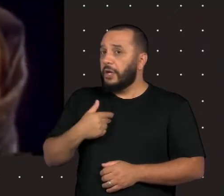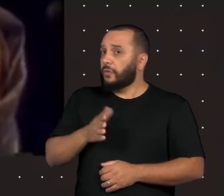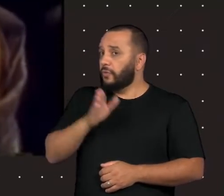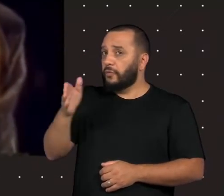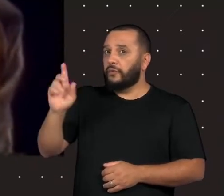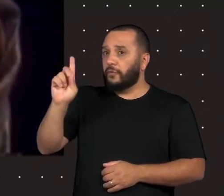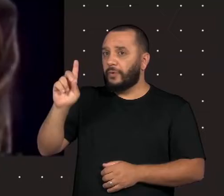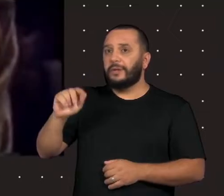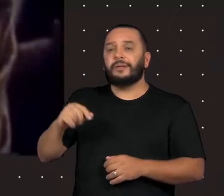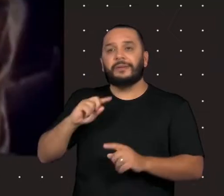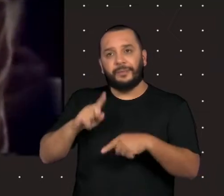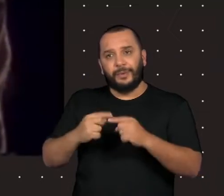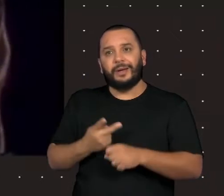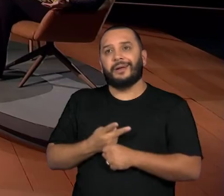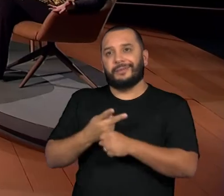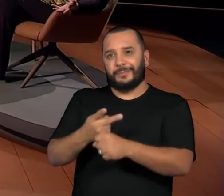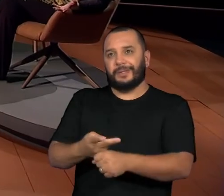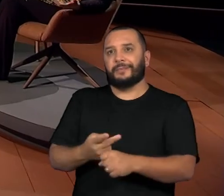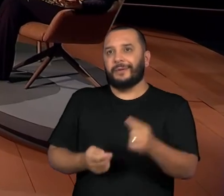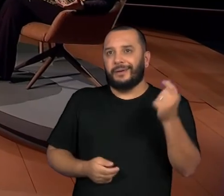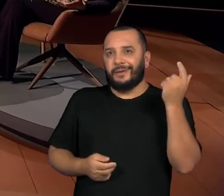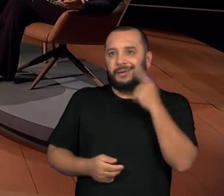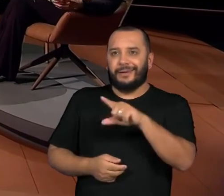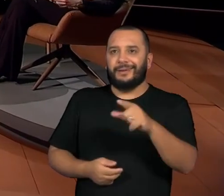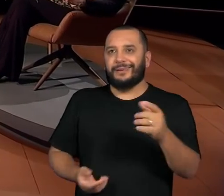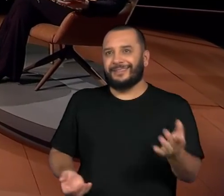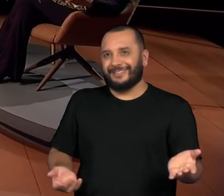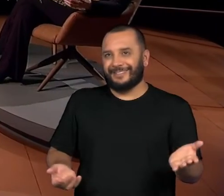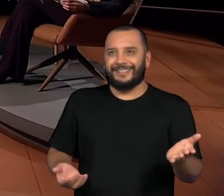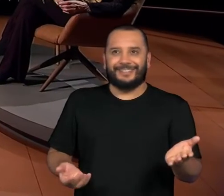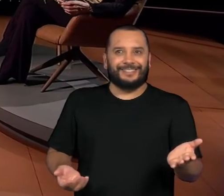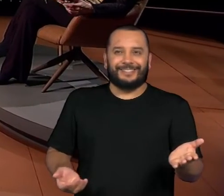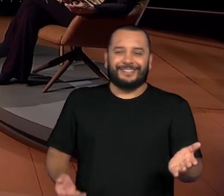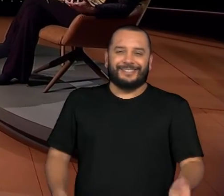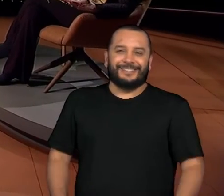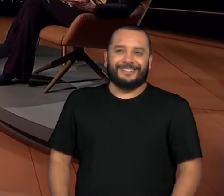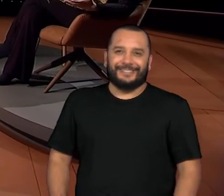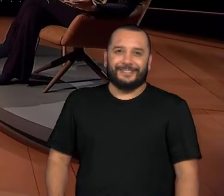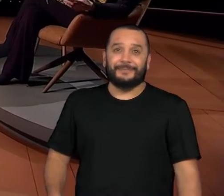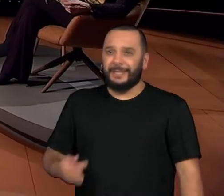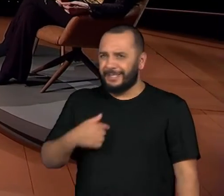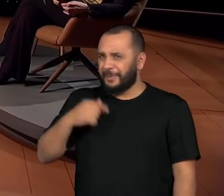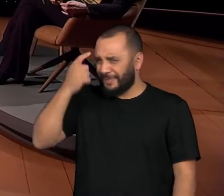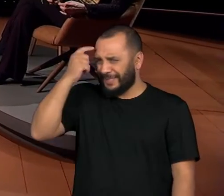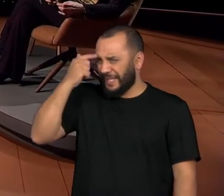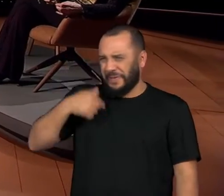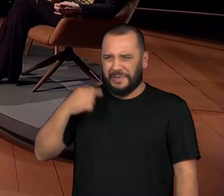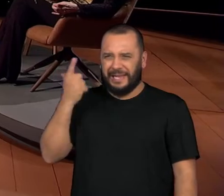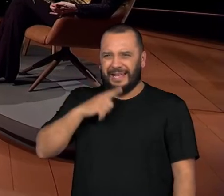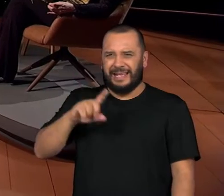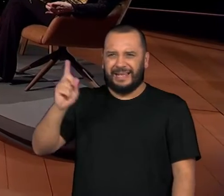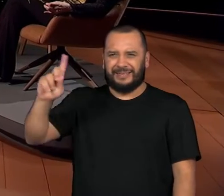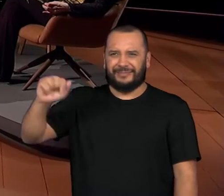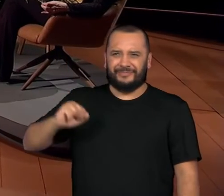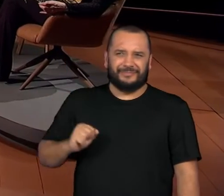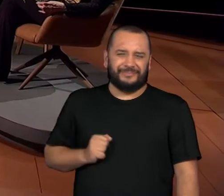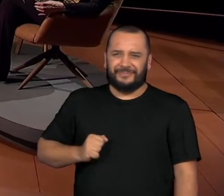Que raiva, né? Porque isso não ia ser meia-noite de glória e eu não fui. Mas eu achava que eu não ia ganhar nada. Mas